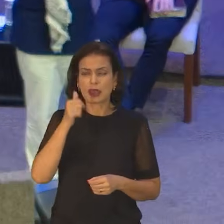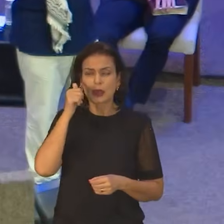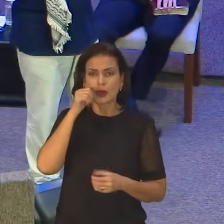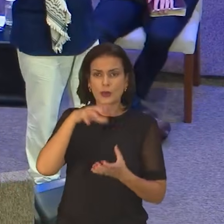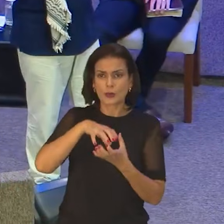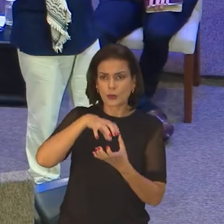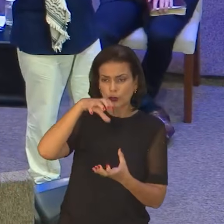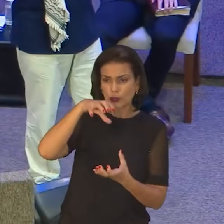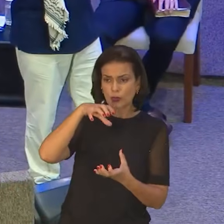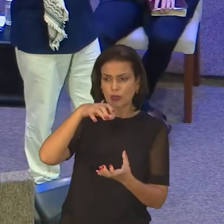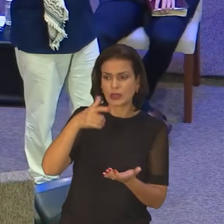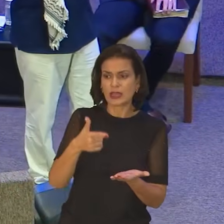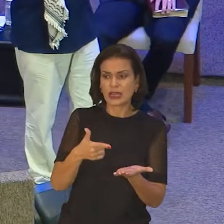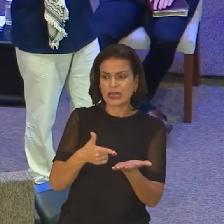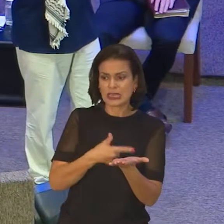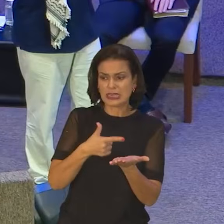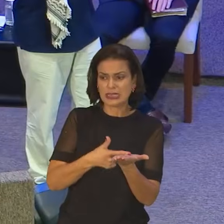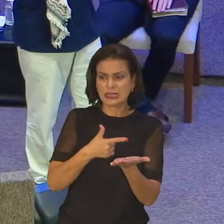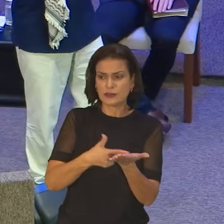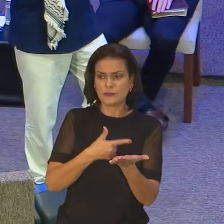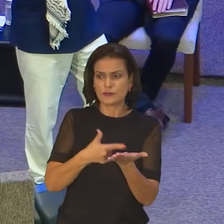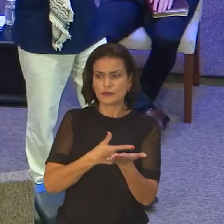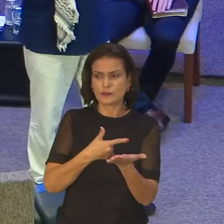a idosa que